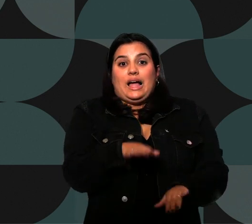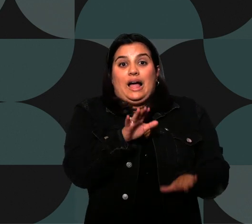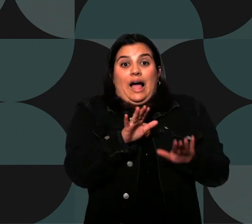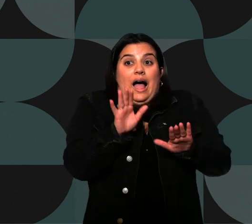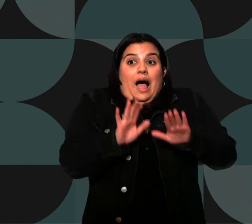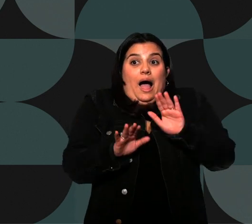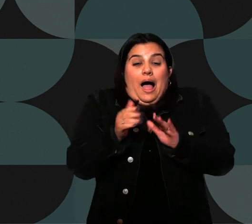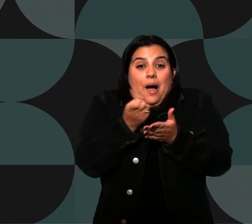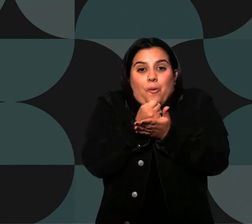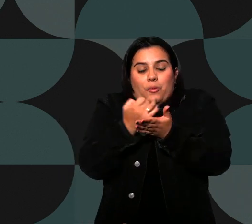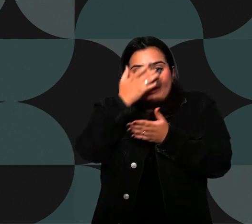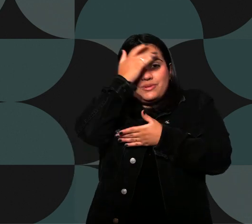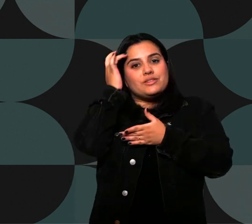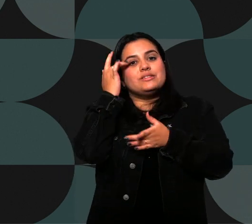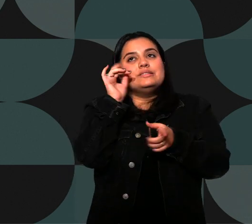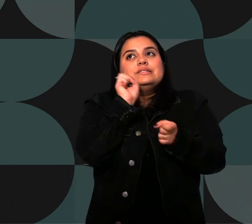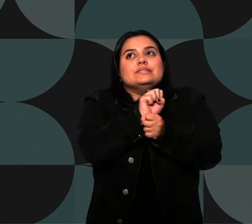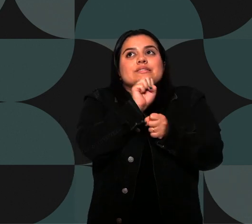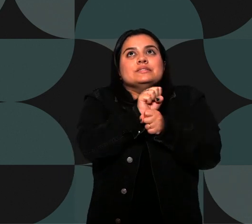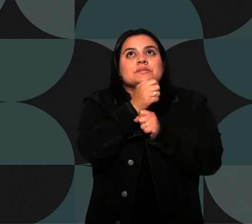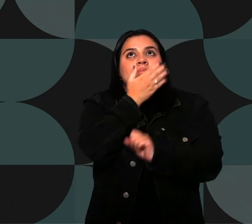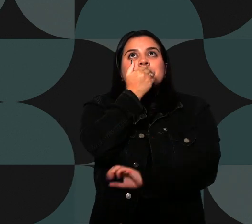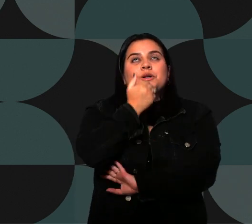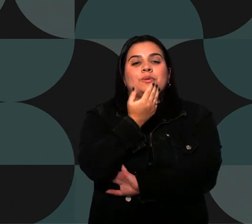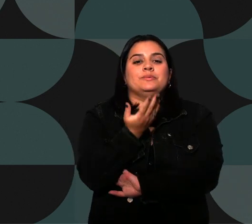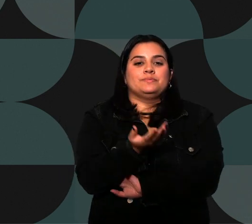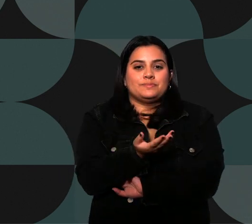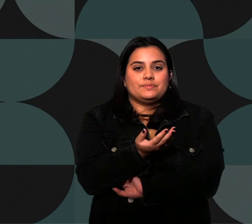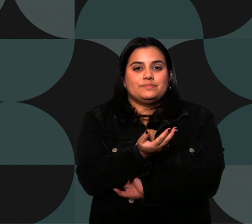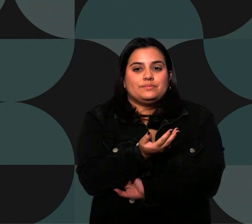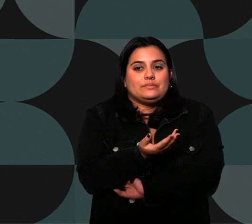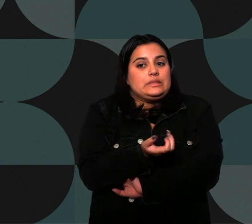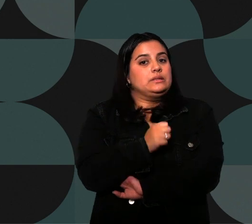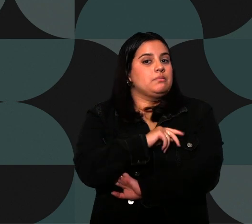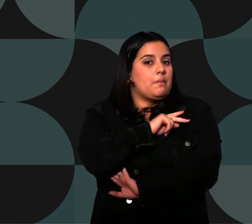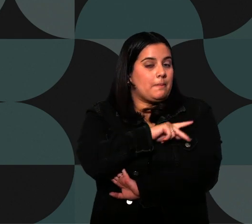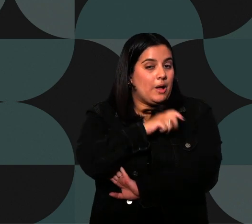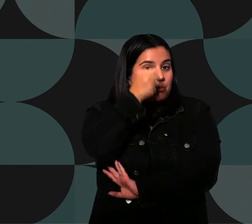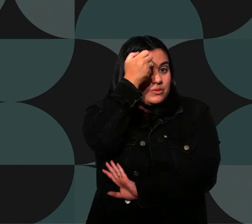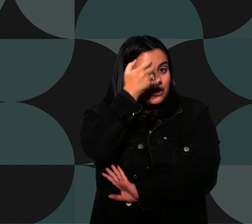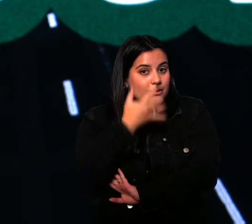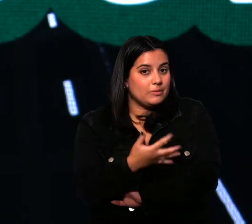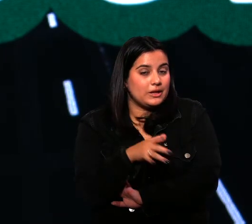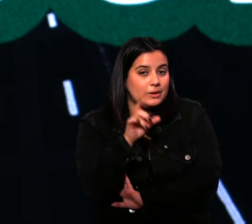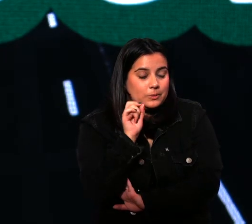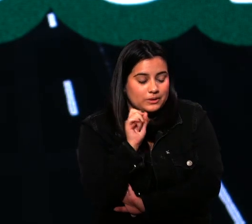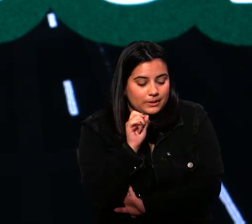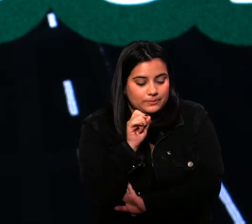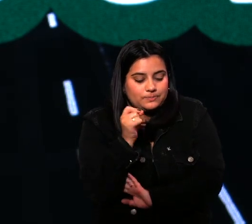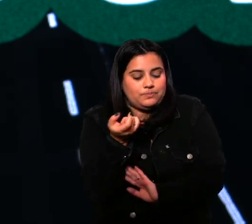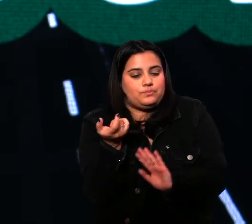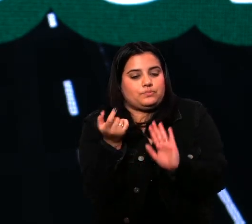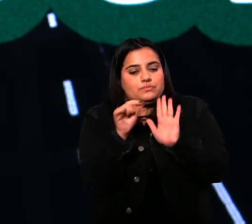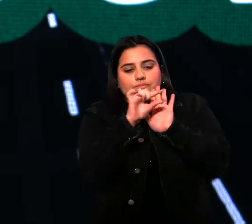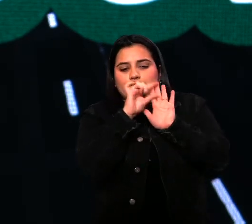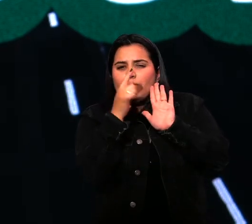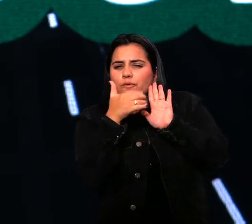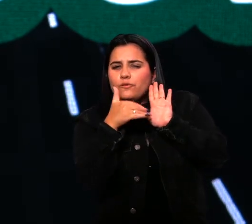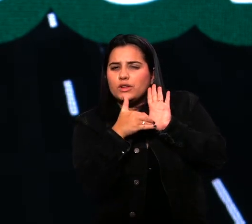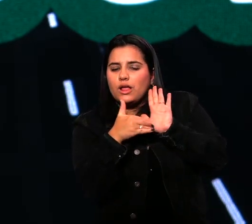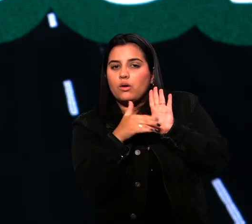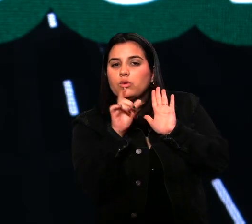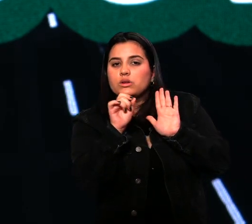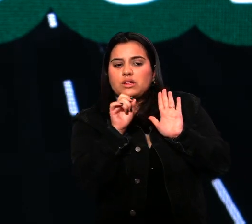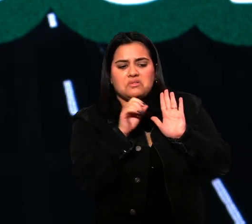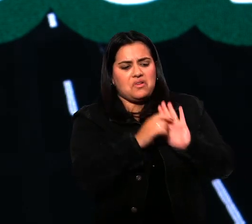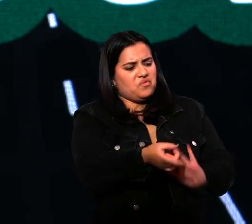alguns membros daquela época, daquele tempo. Tanto que Paulo vai ser bem claro e vai dizer, no finalzinho do versículo, será que vocês